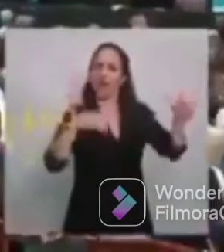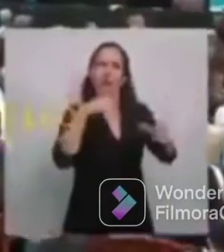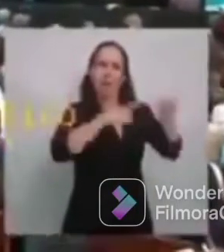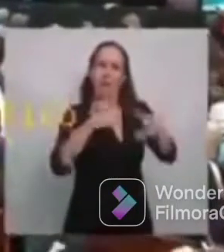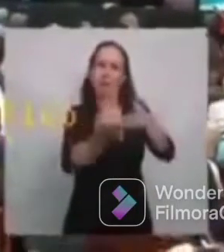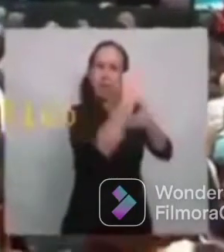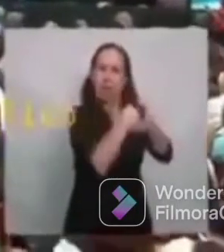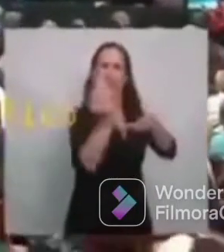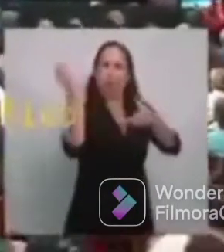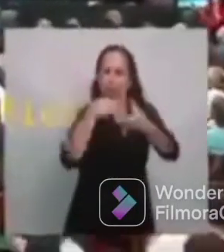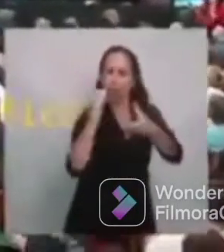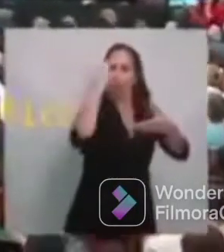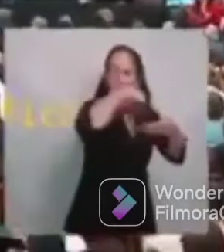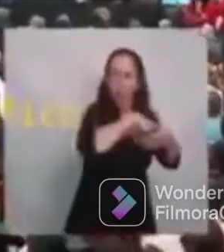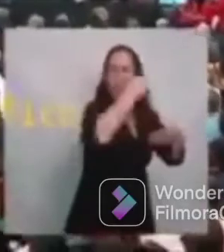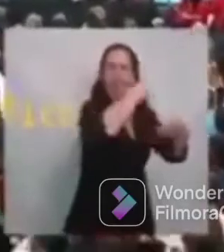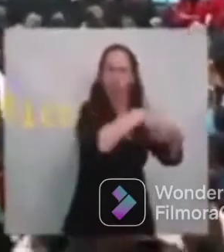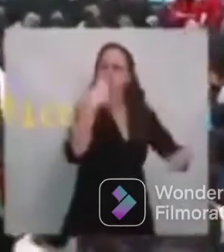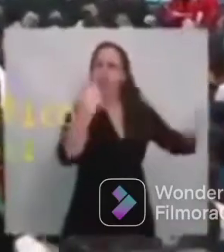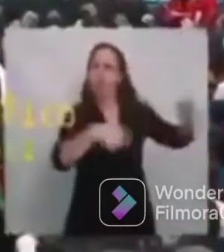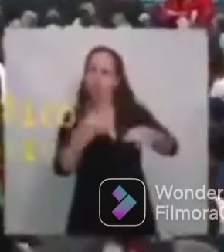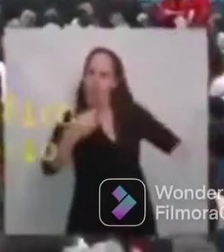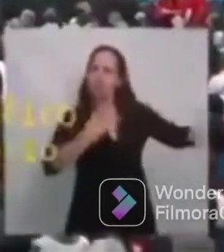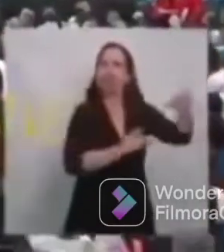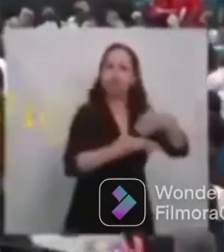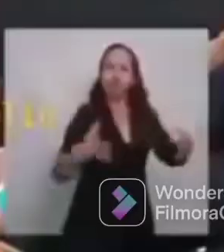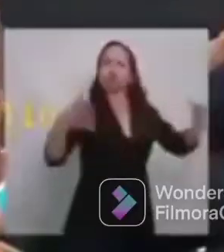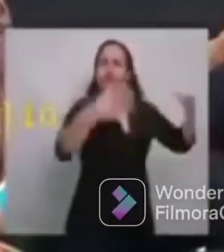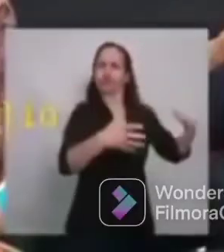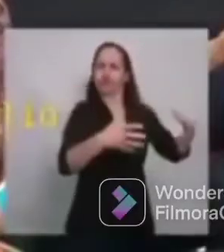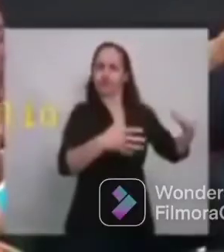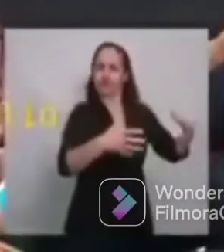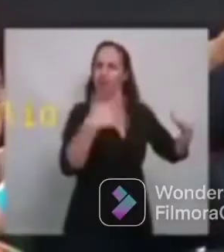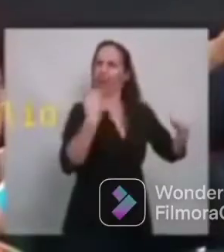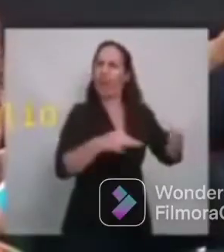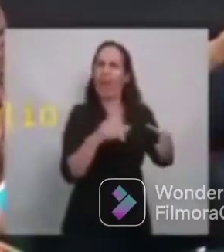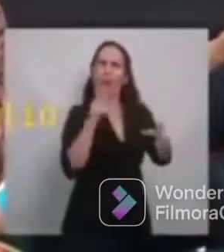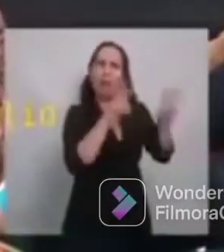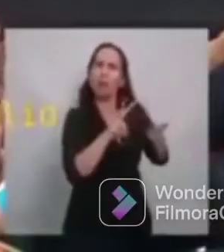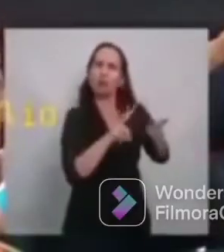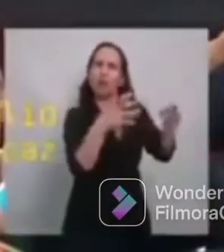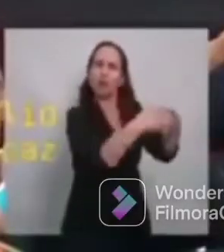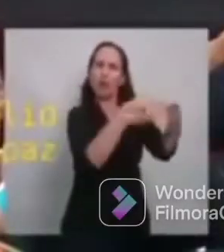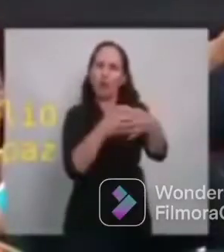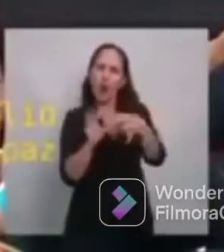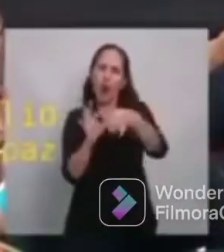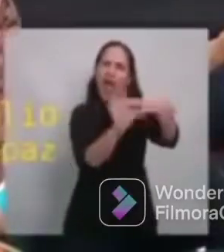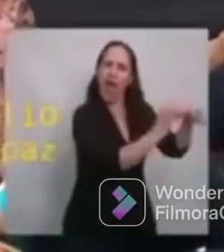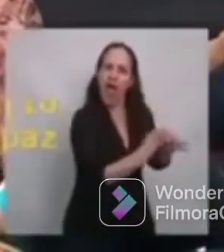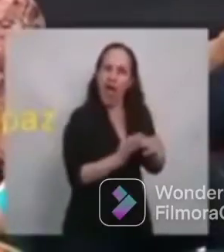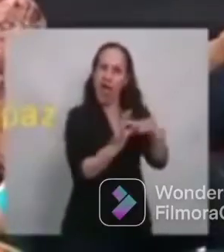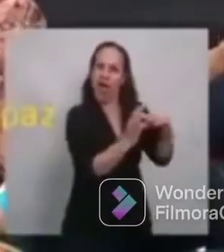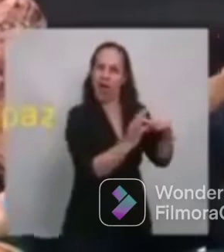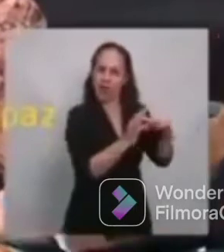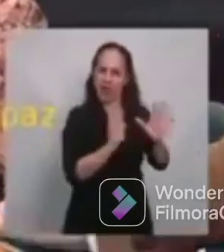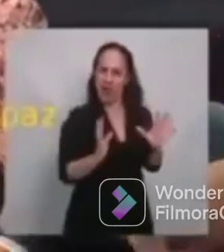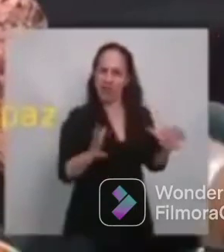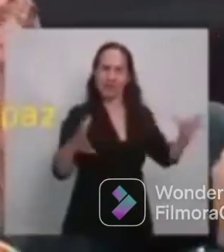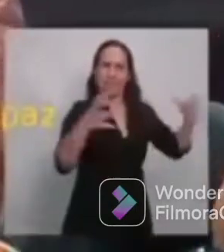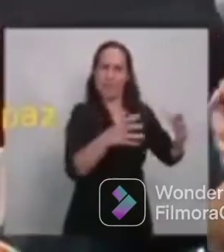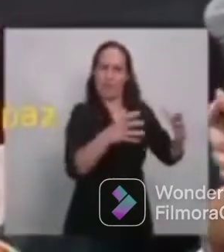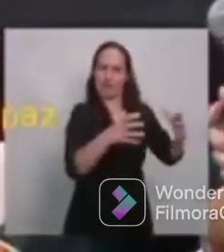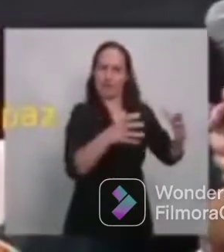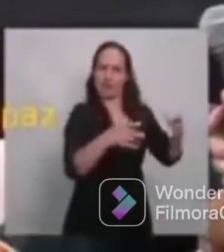capaz de fazer todas as alianças necessárias com todos os segmentos. A gente